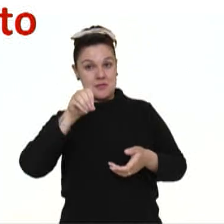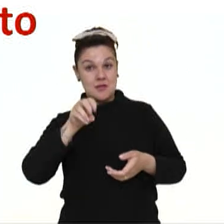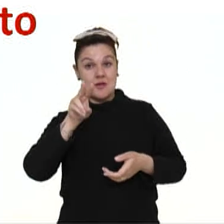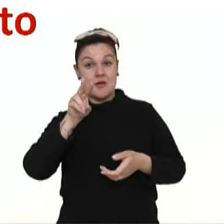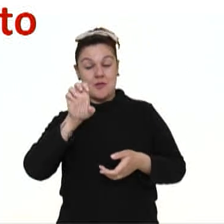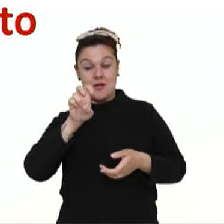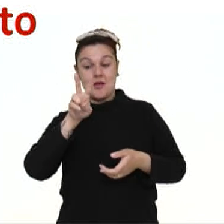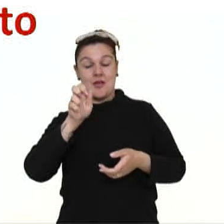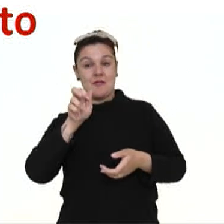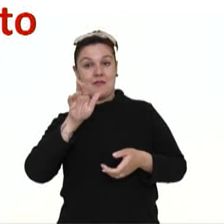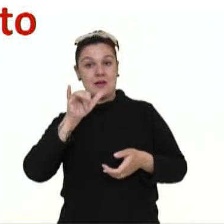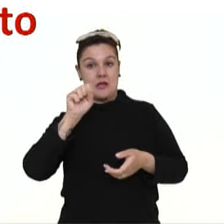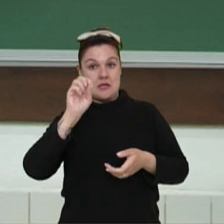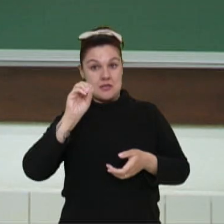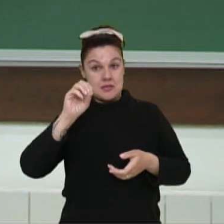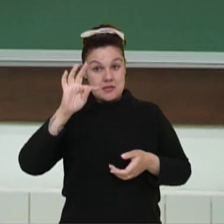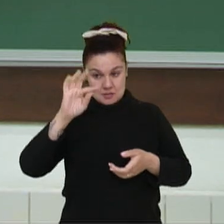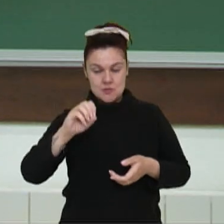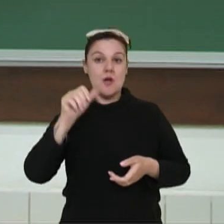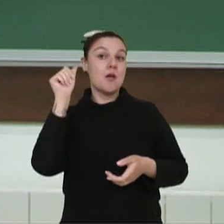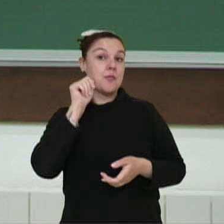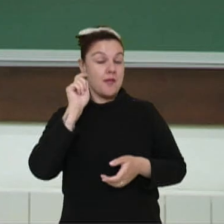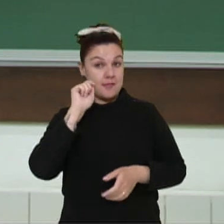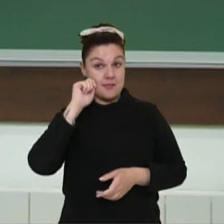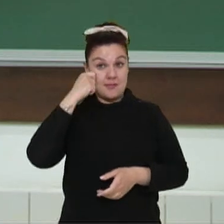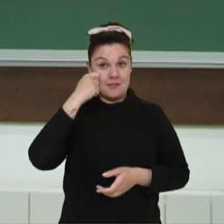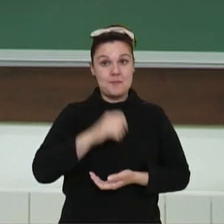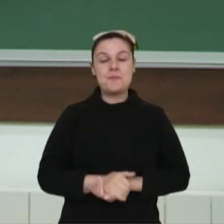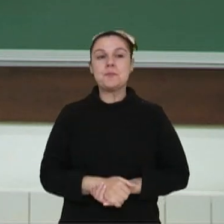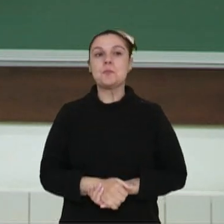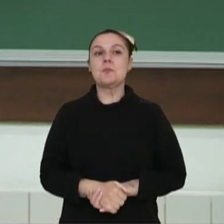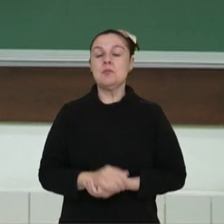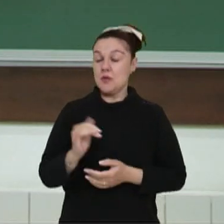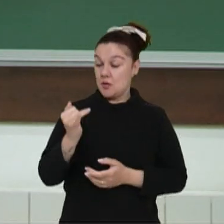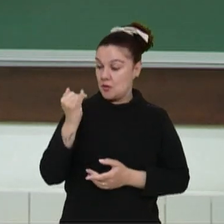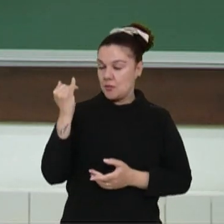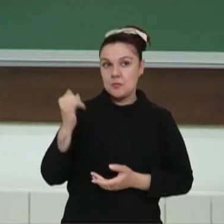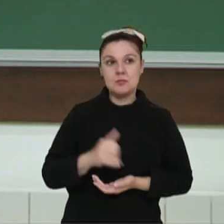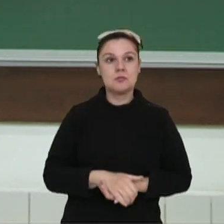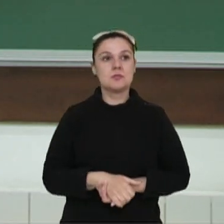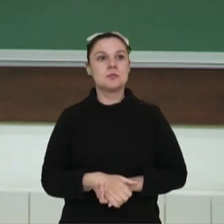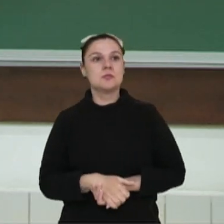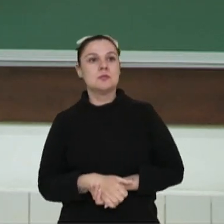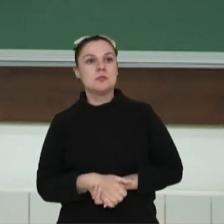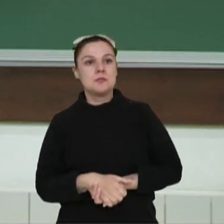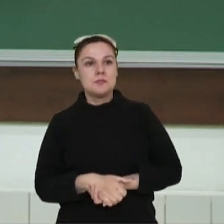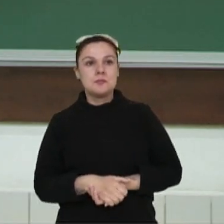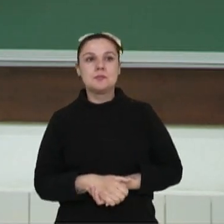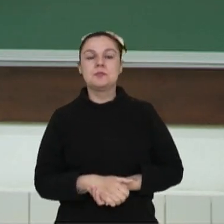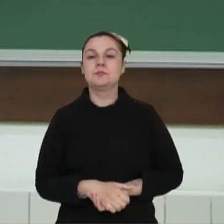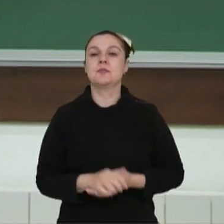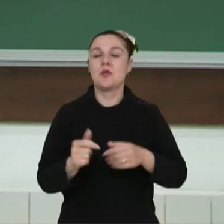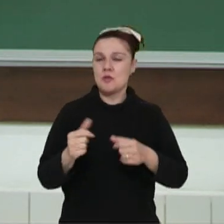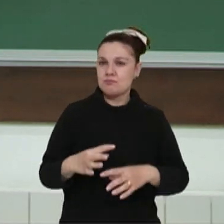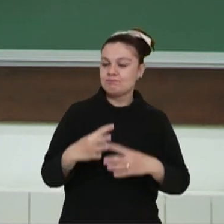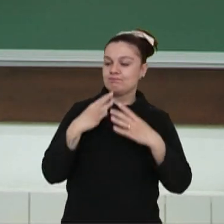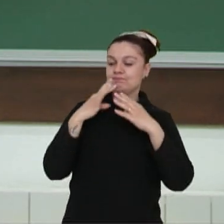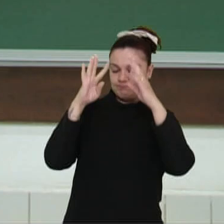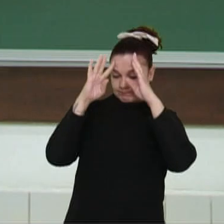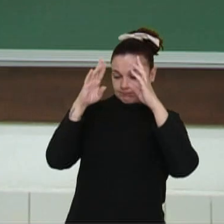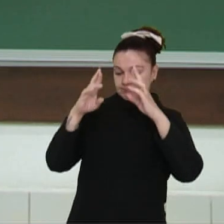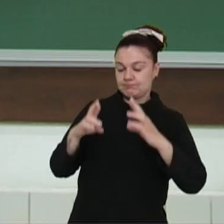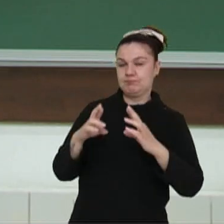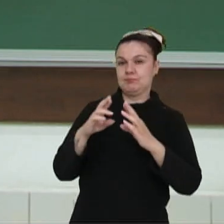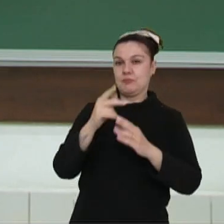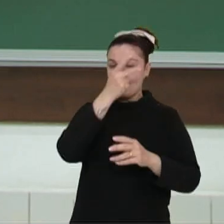muito importante a gente começar assim, dessa forma, como modo de reconhecer o trabalho das pessoas